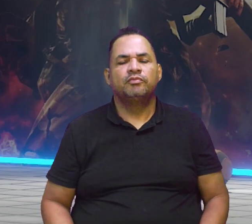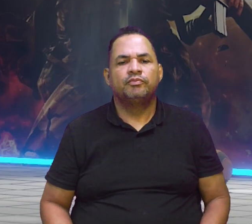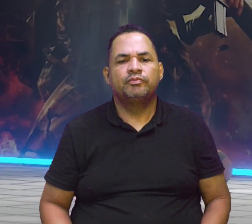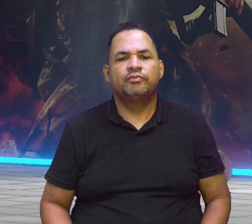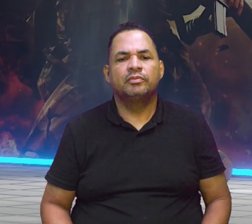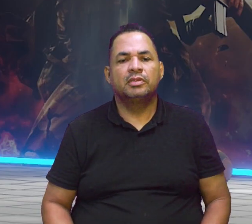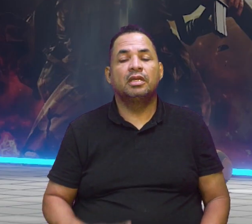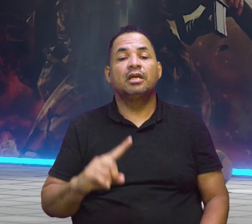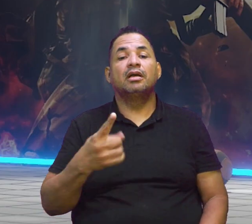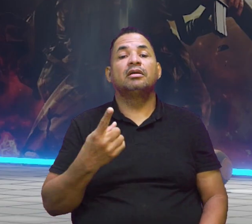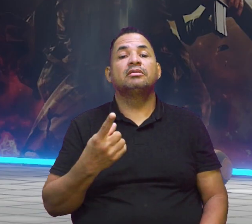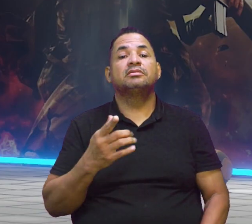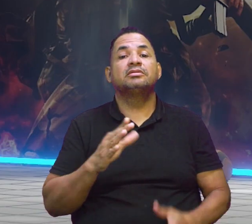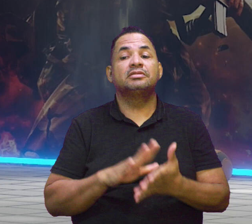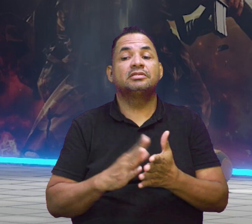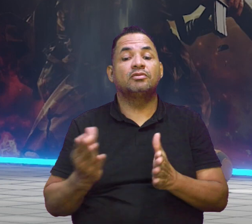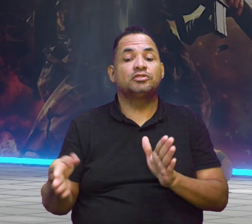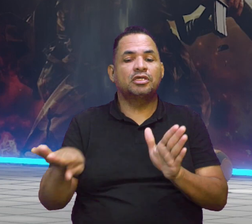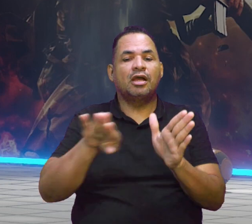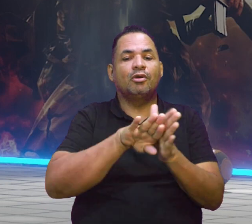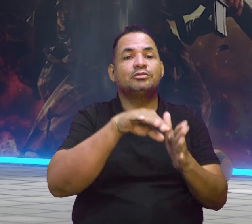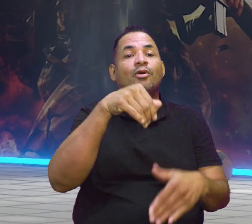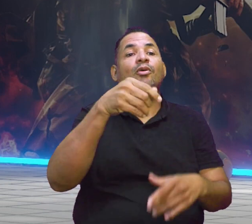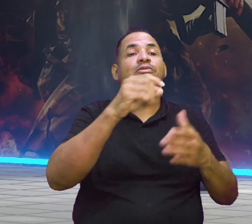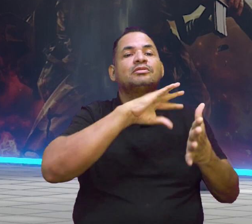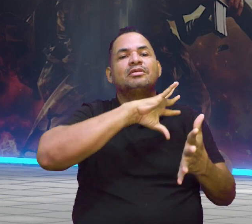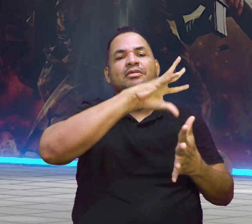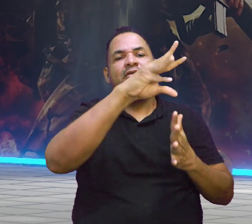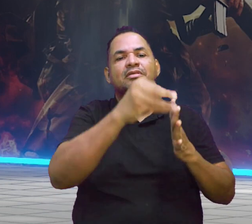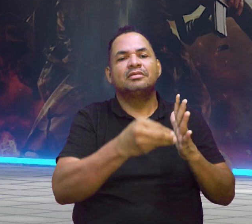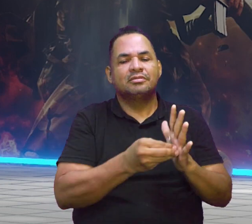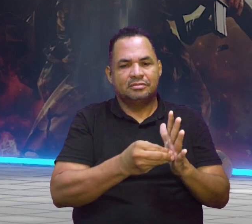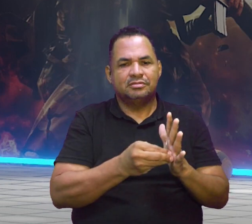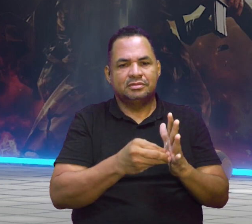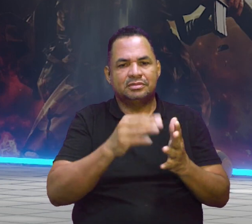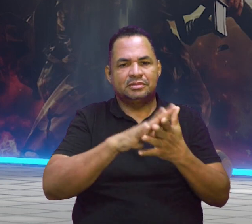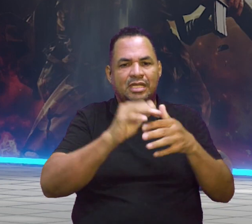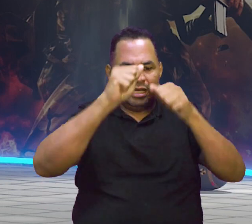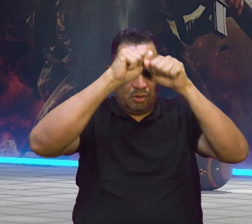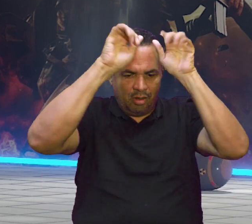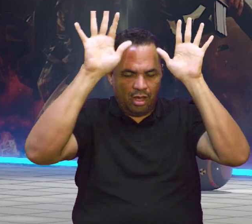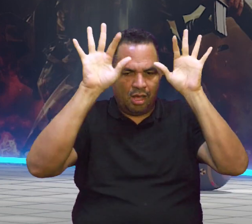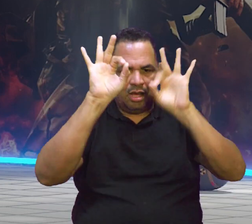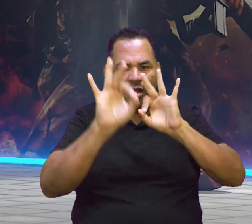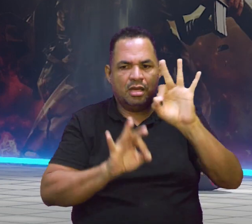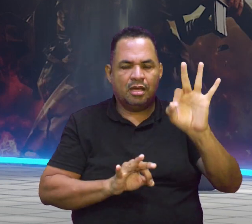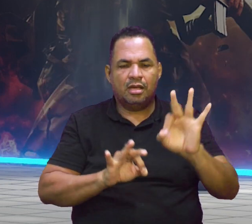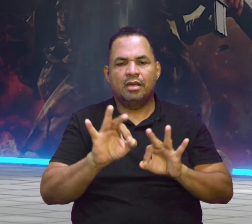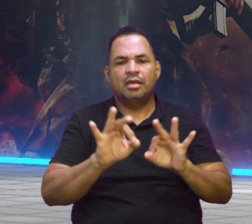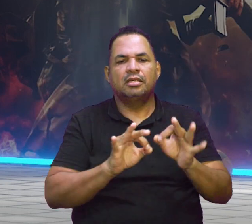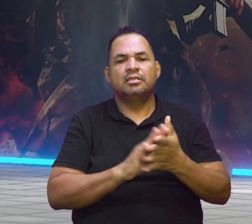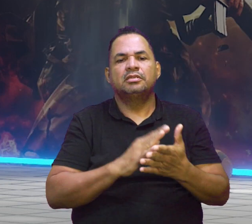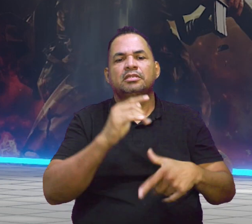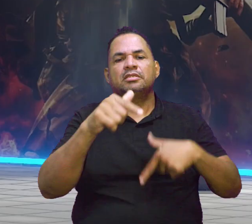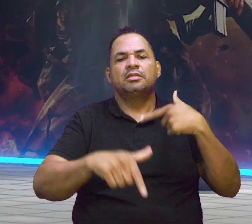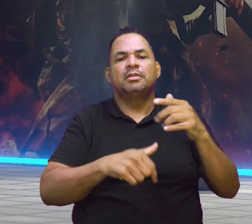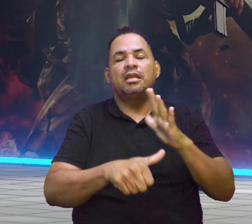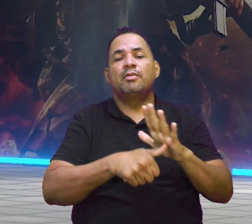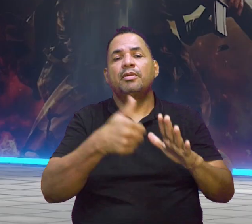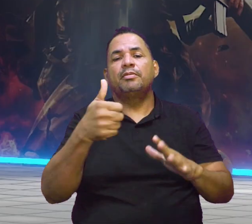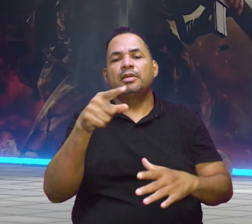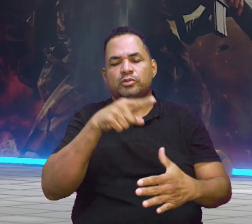a Amazônia, mais precisamente no Acre, onde eles vão trabalhar no primeiro ciclo da borracha. Então,